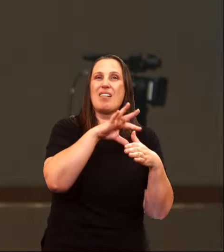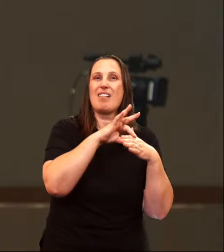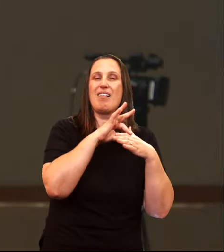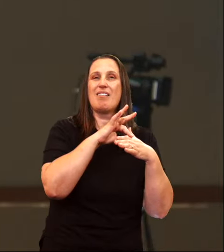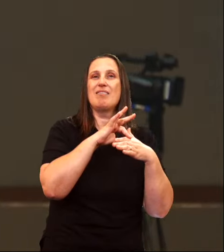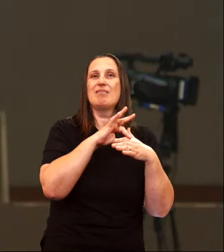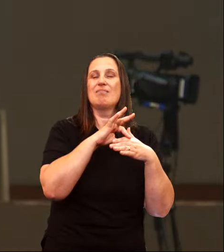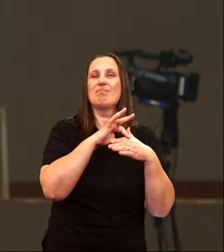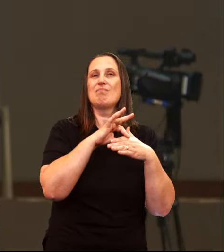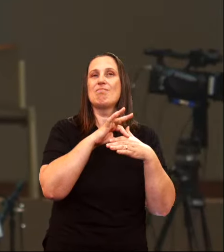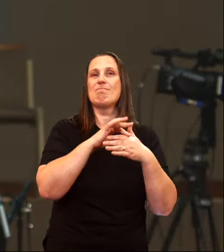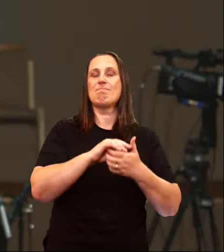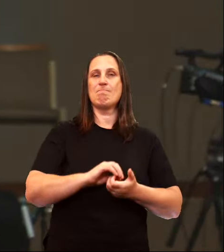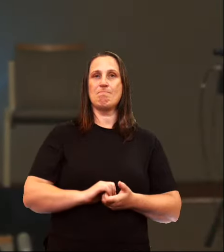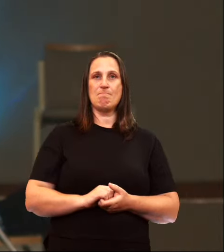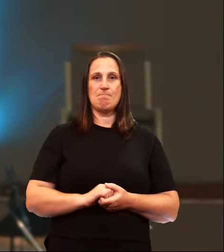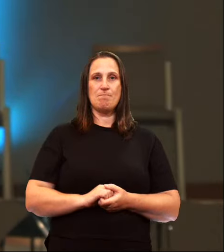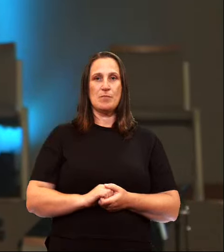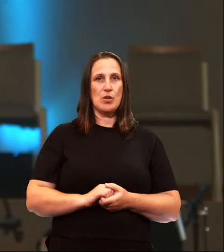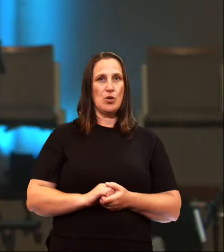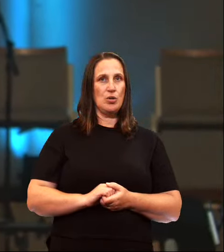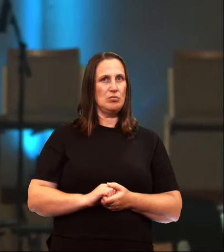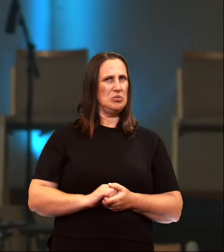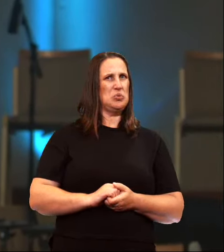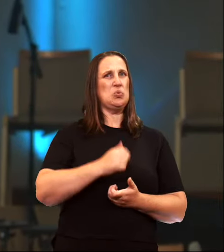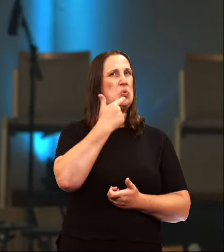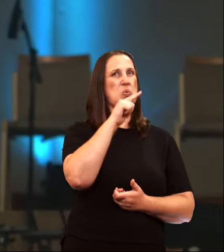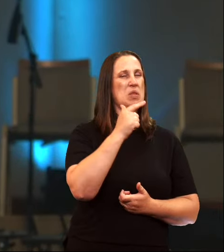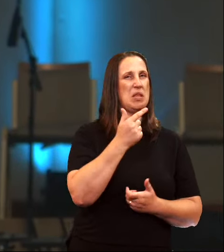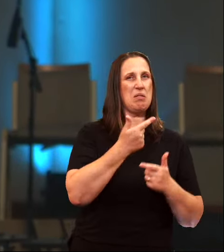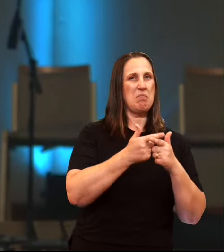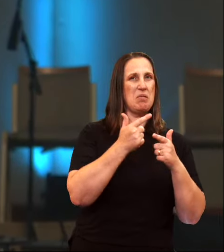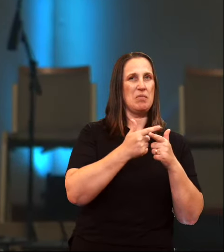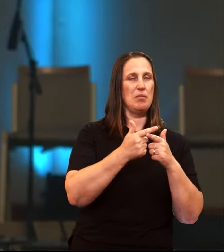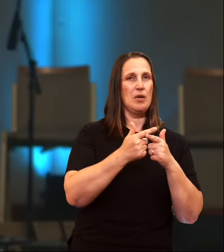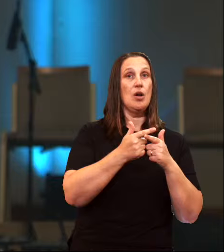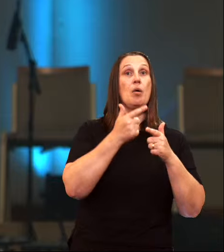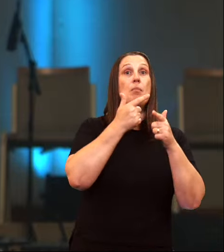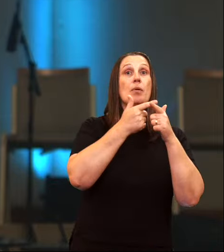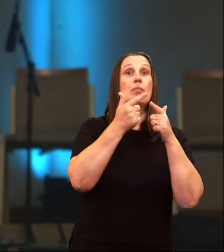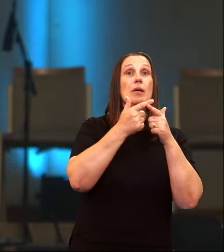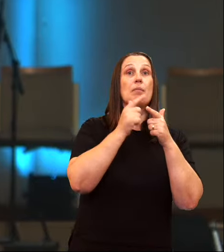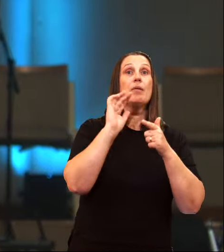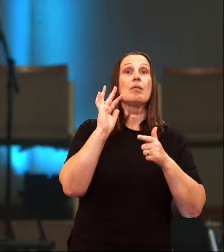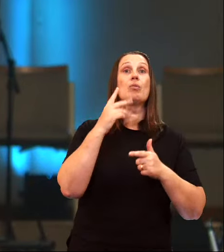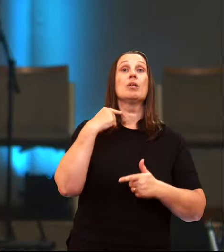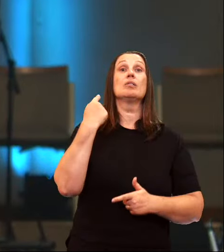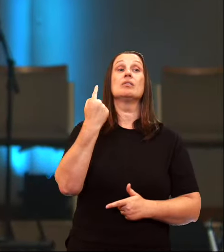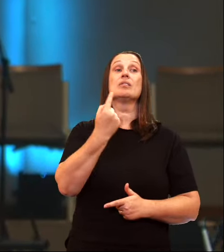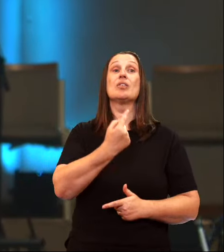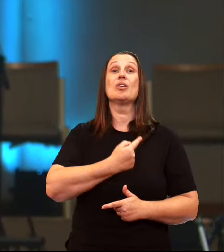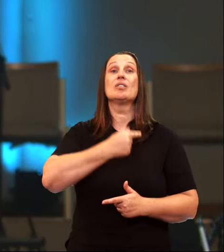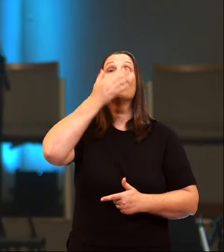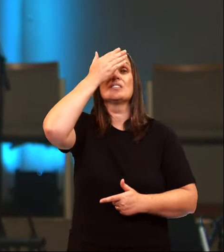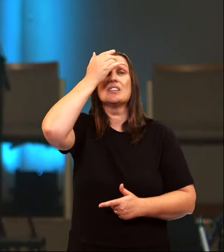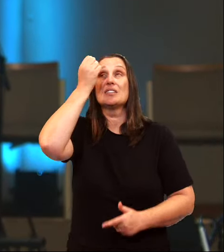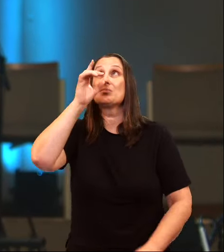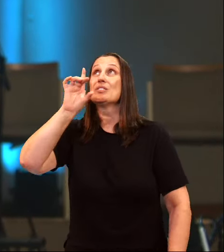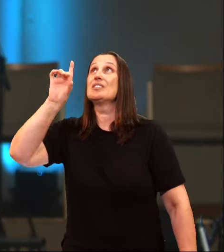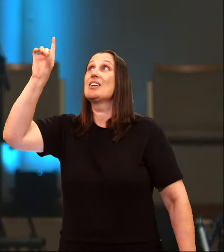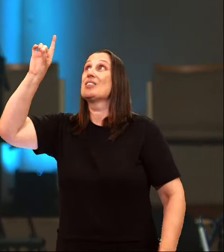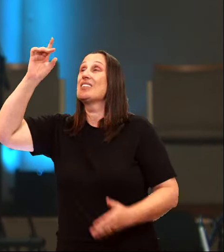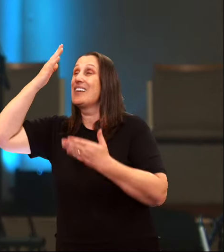carne. O problema é que quando a gente para de agradecer, a gente